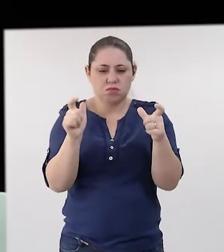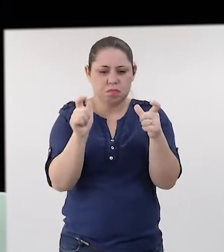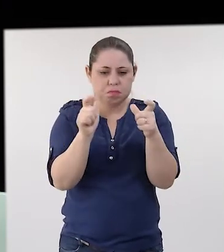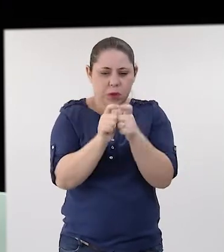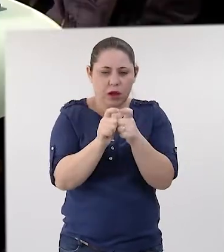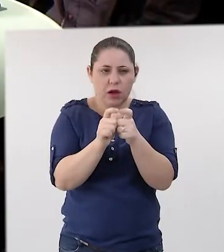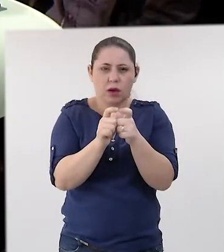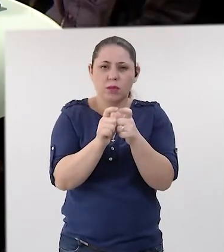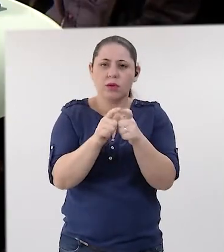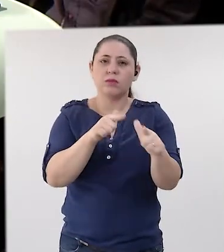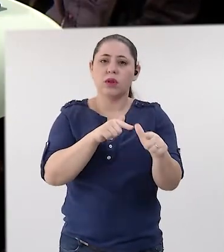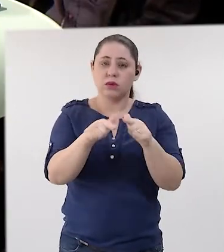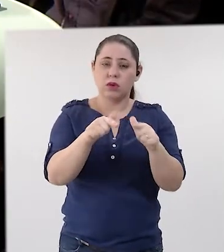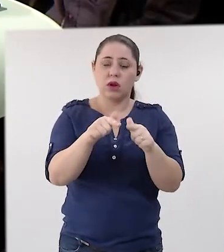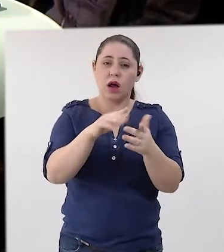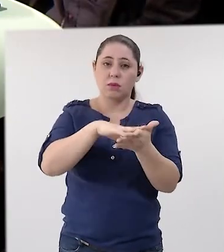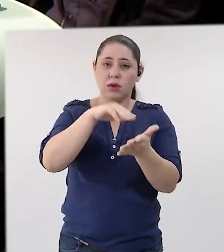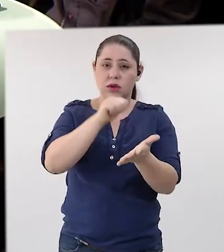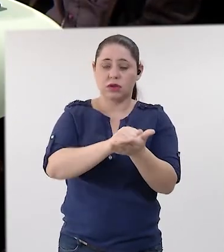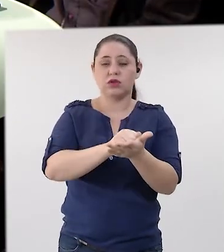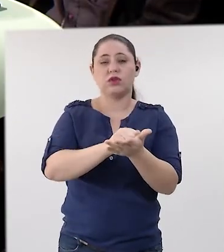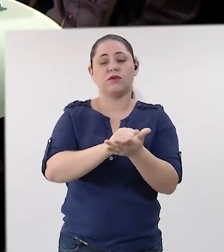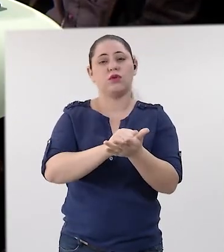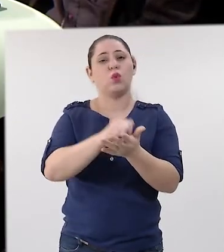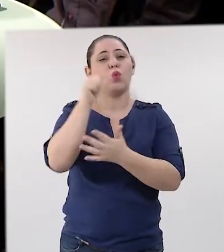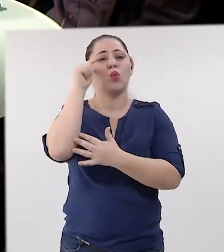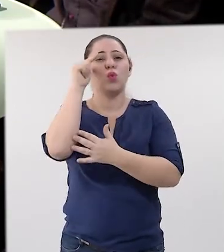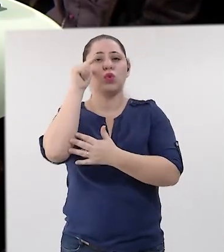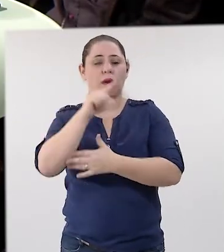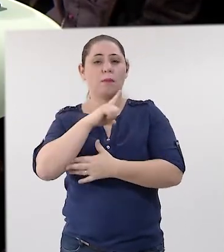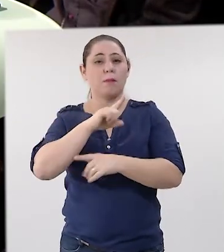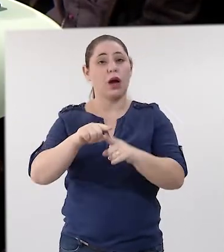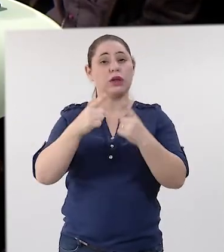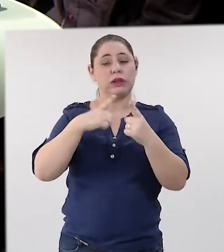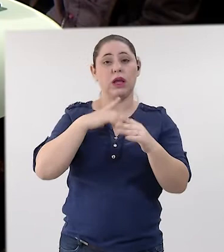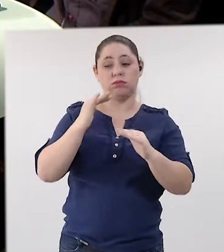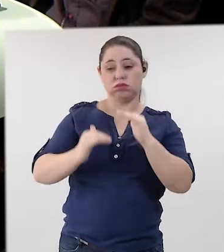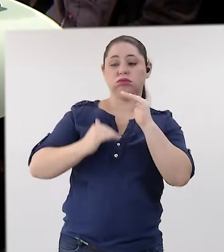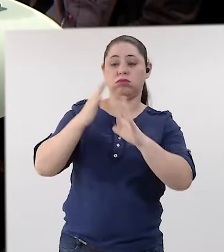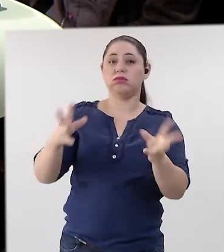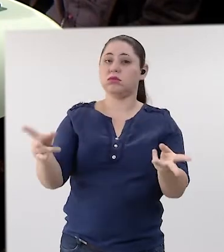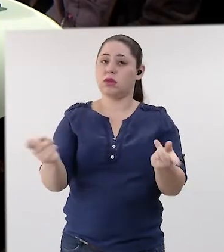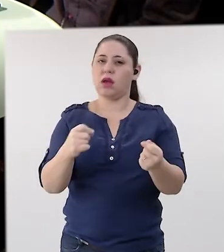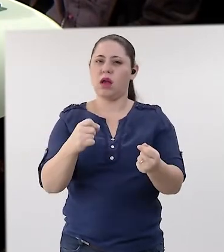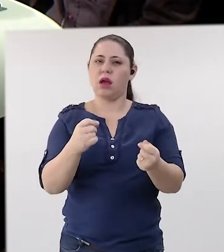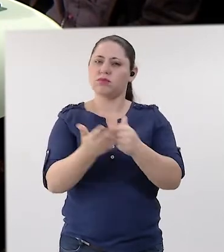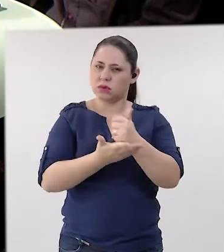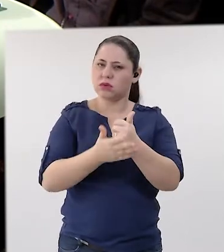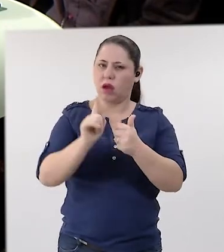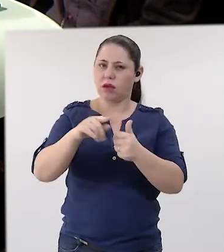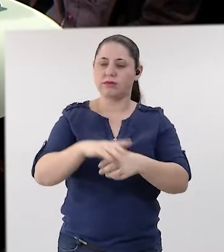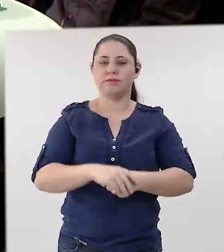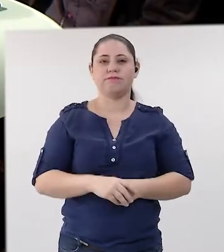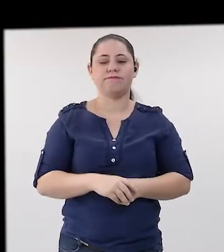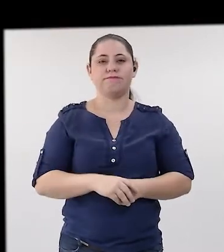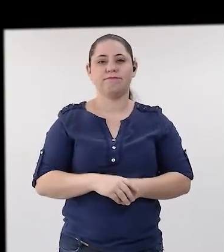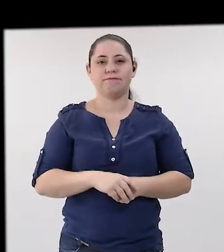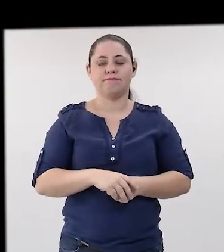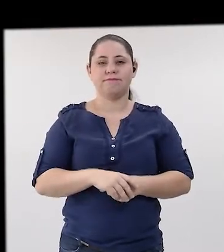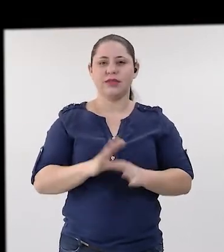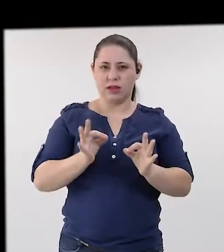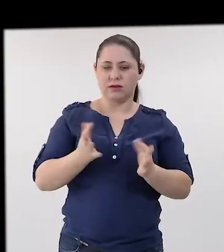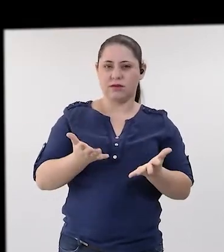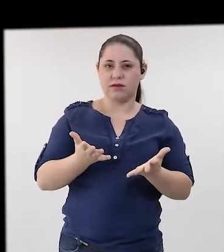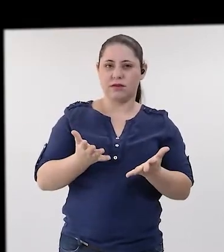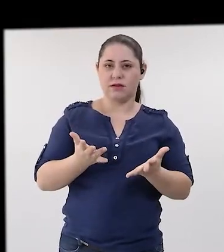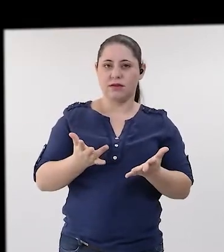como se fosse assim, o mínimo para funcionar, o aplicativo essencialmente é isso, mas ele tem potencial, mas o básico é isso, é mais ou menos. Isso eu tô certo, eu